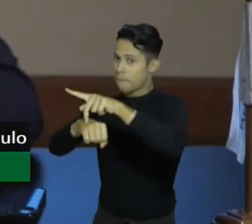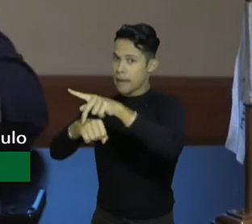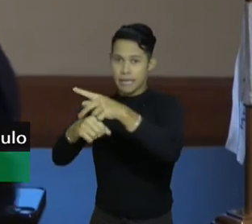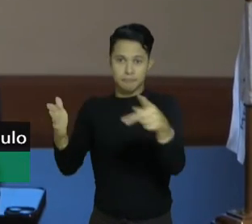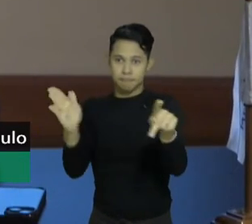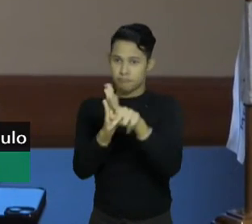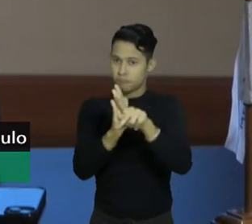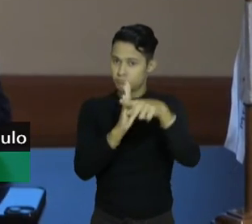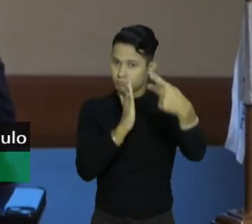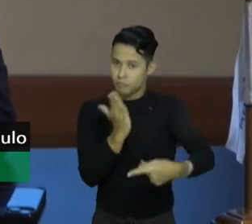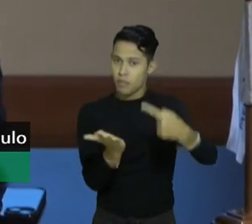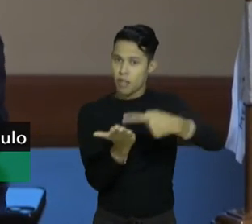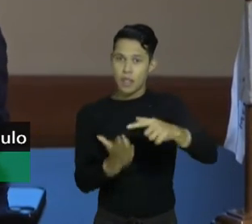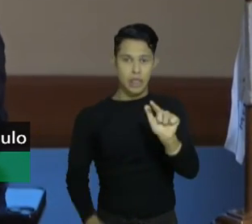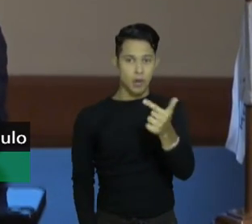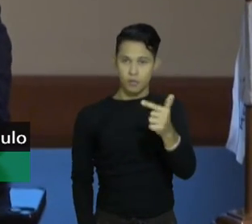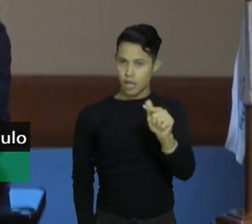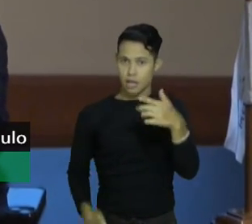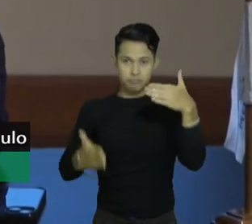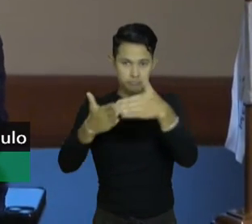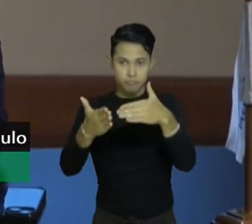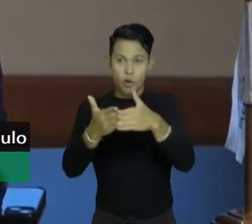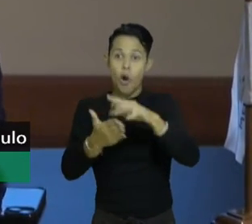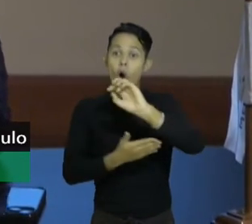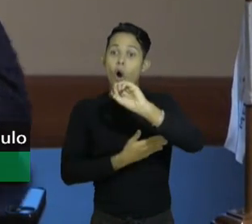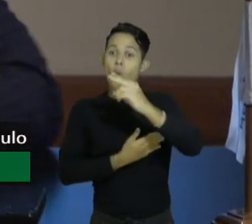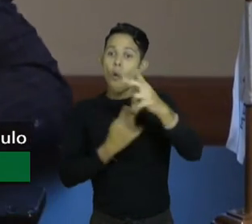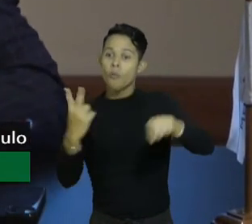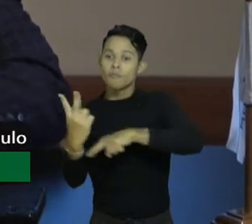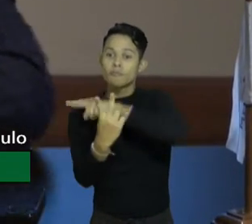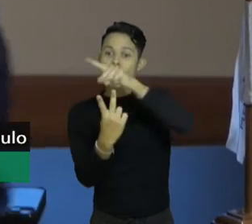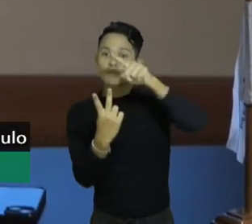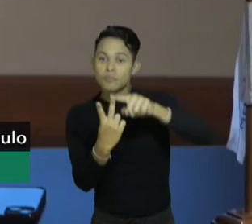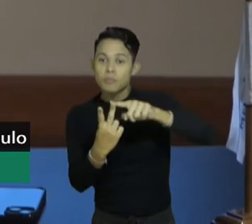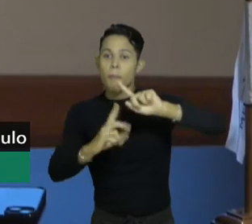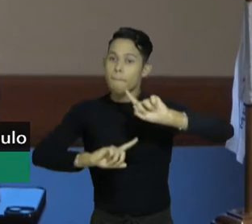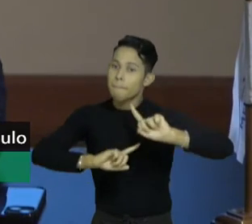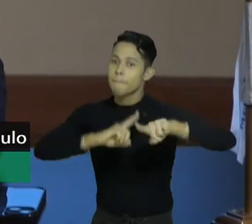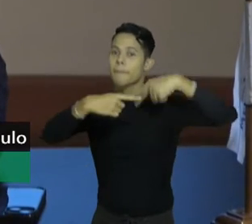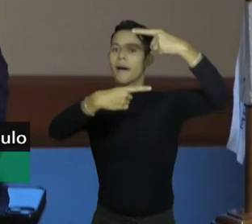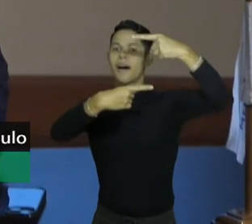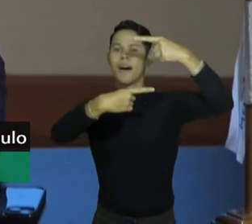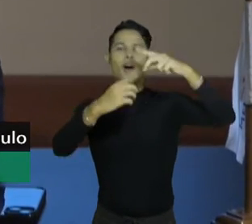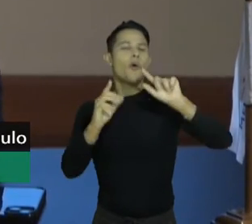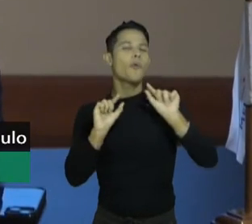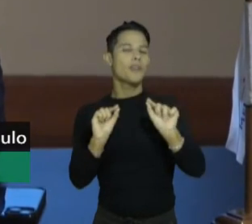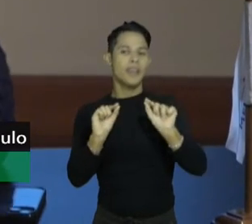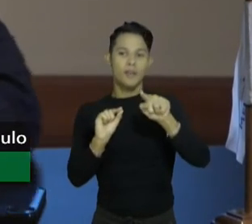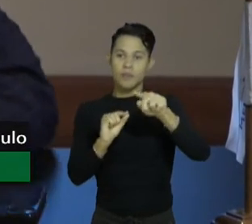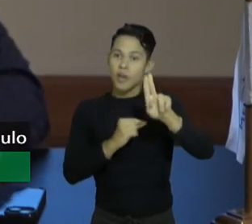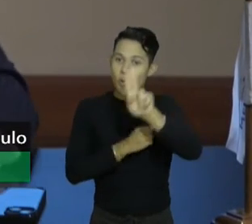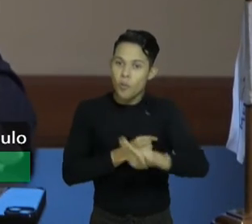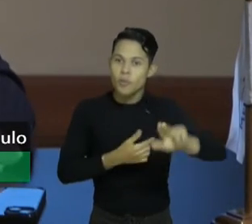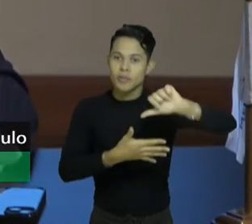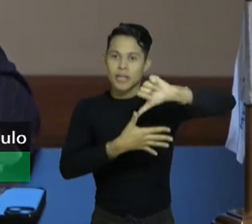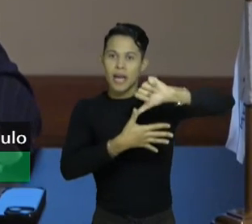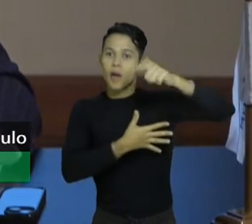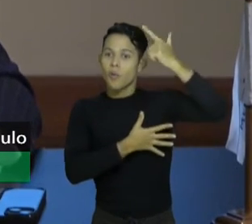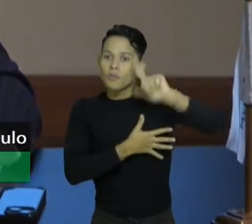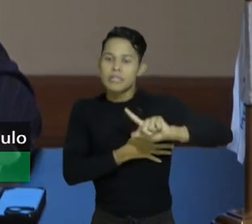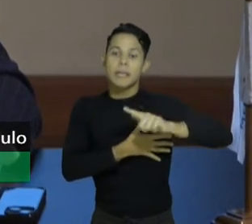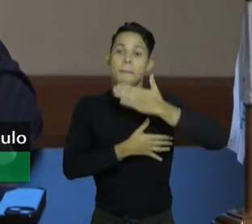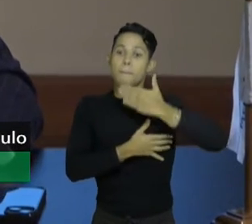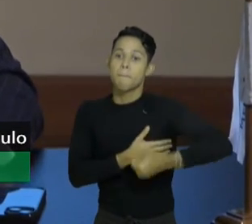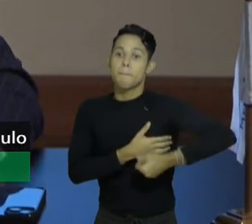acordo ou uma integração que eu chamo de trampolim você utiliza o Mercosul para ampliar a inserção internacional